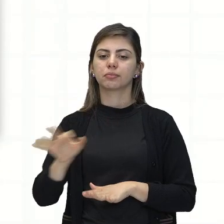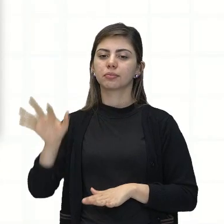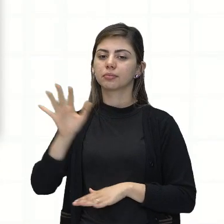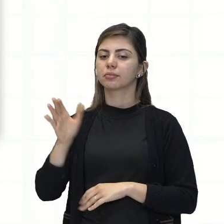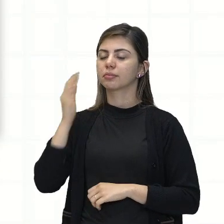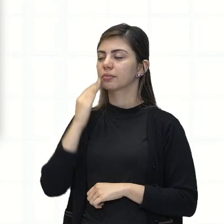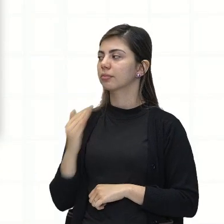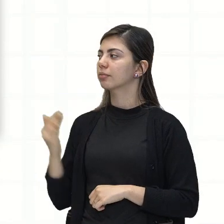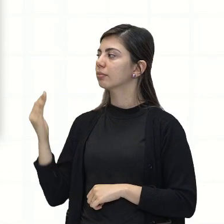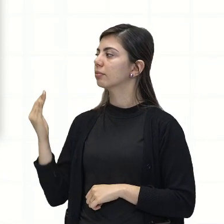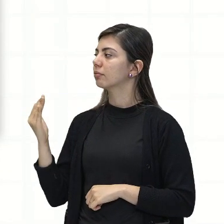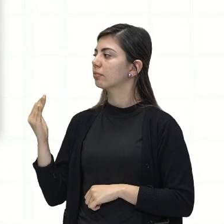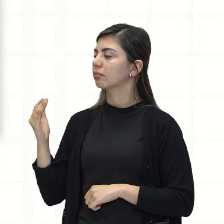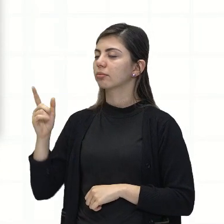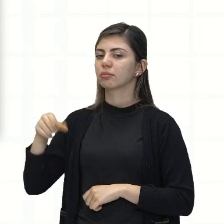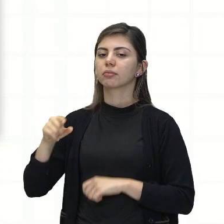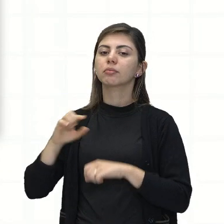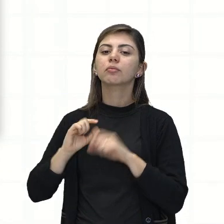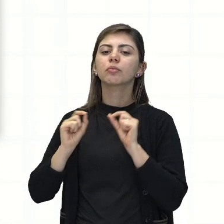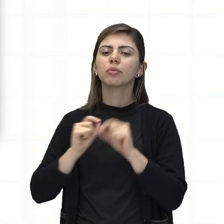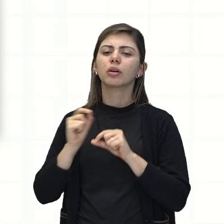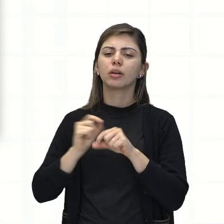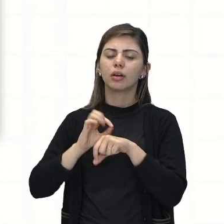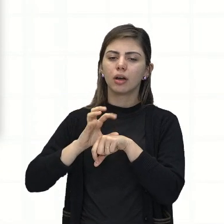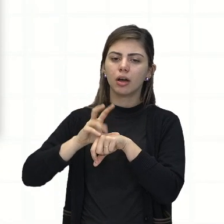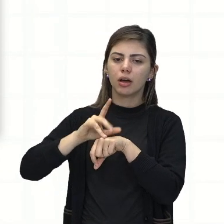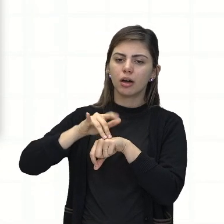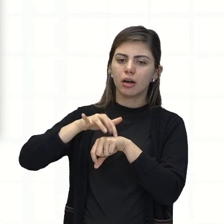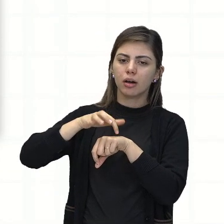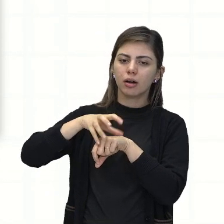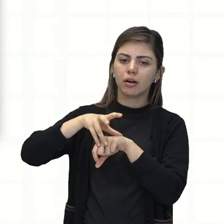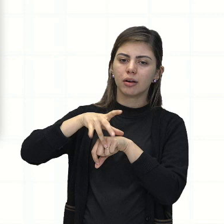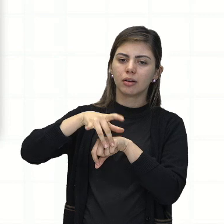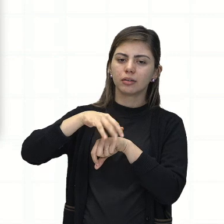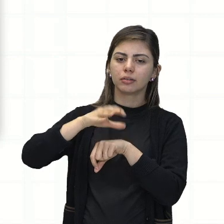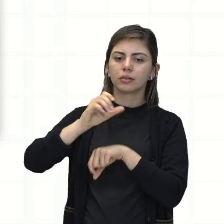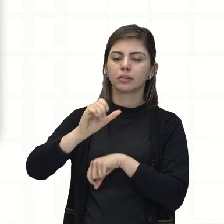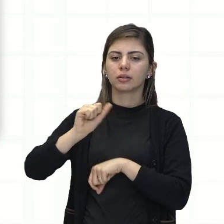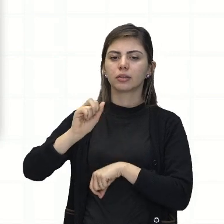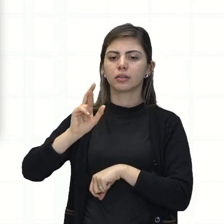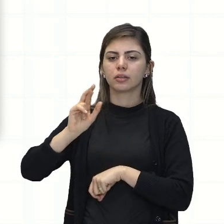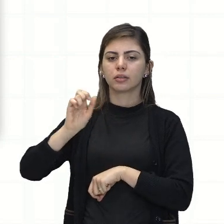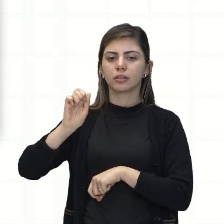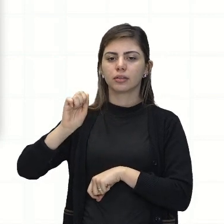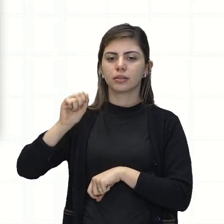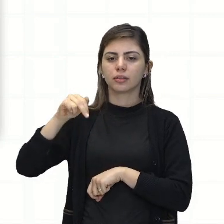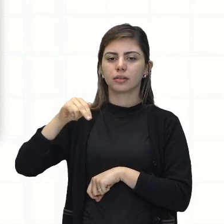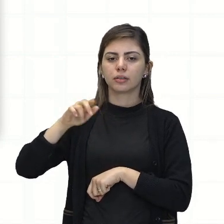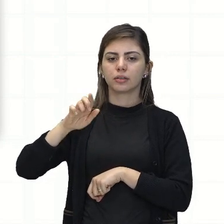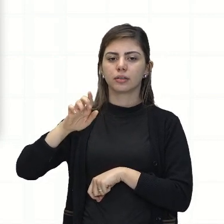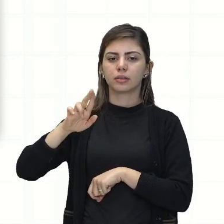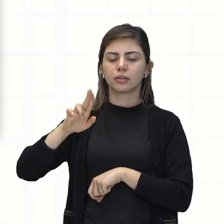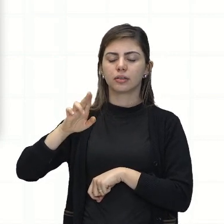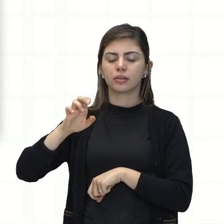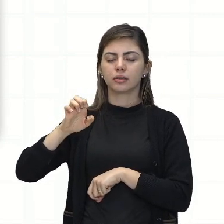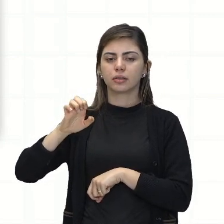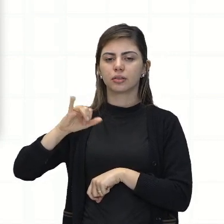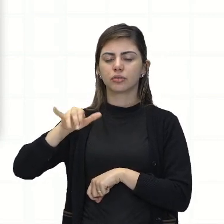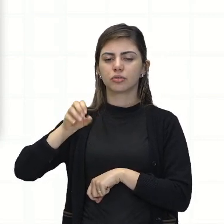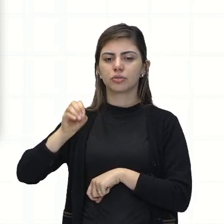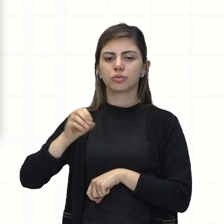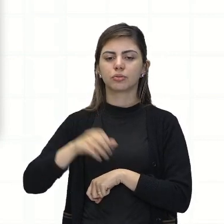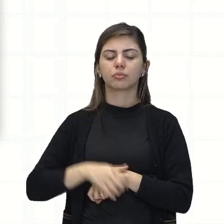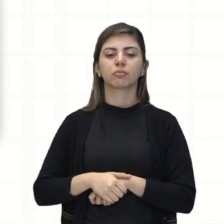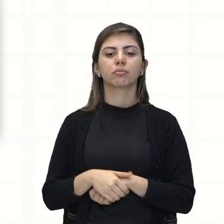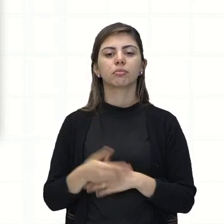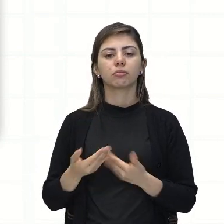imagem é do caranguejo eremita. Vocês já ouviram falar desse caranguejo eremita? Pois é, ele entra como exemplo